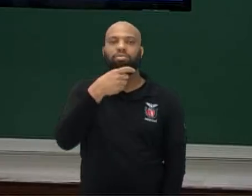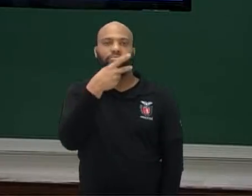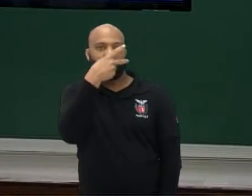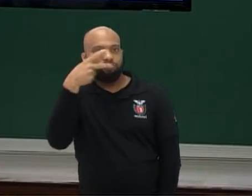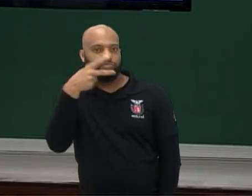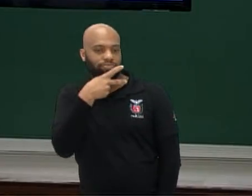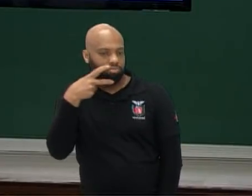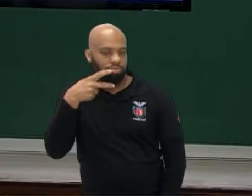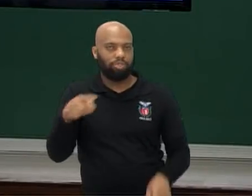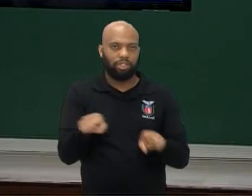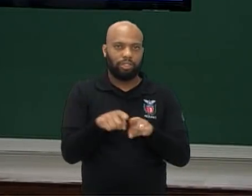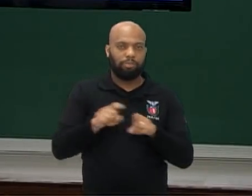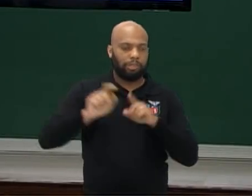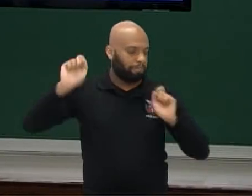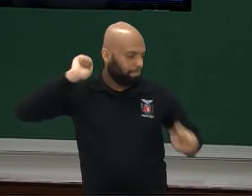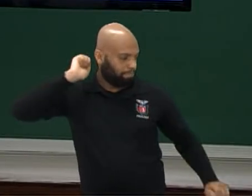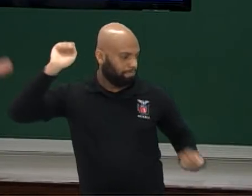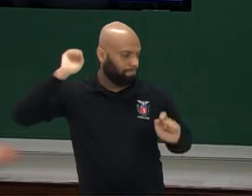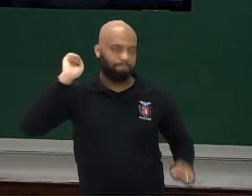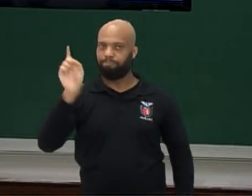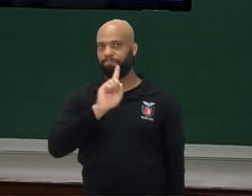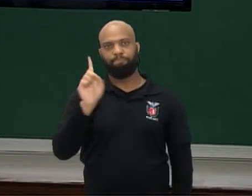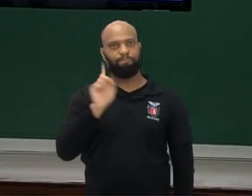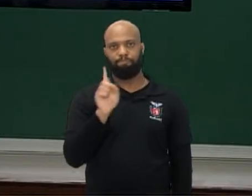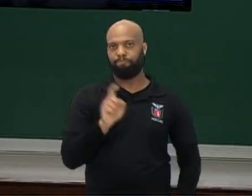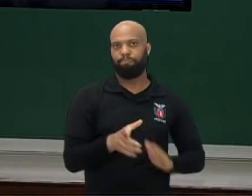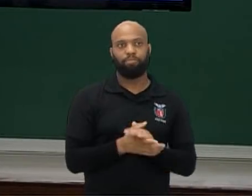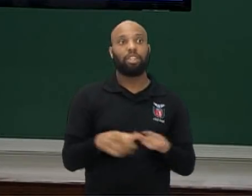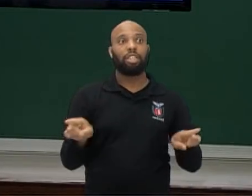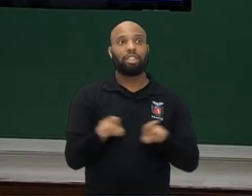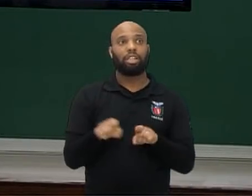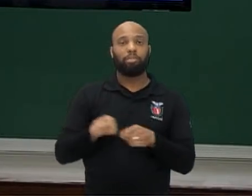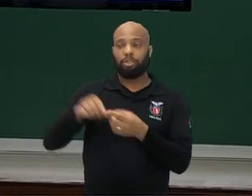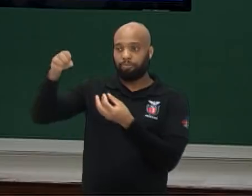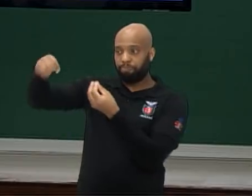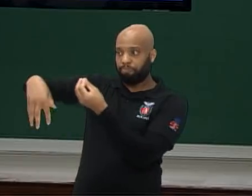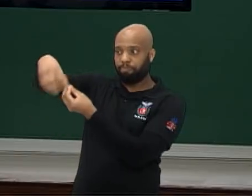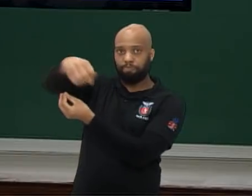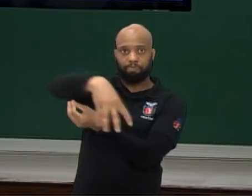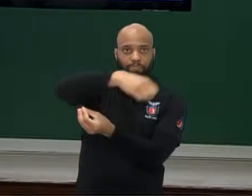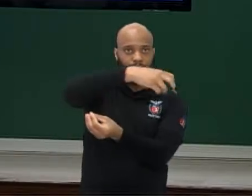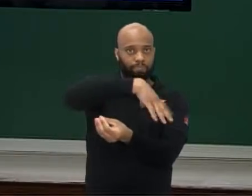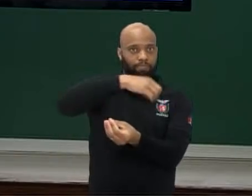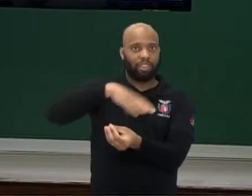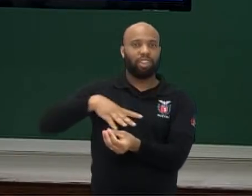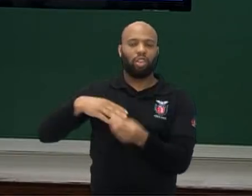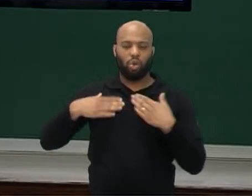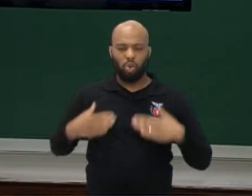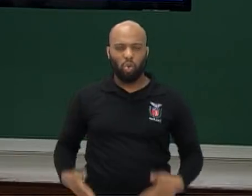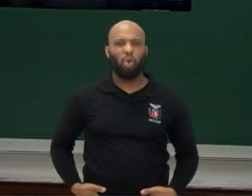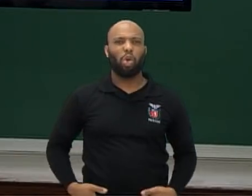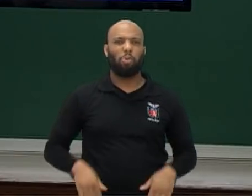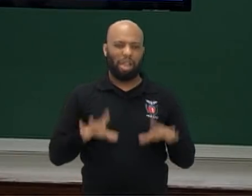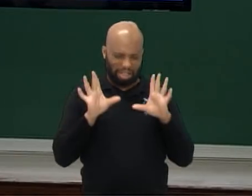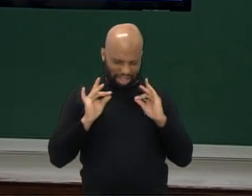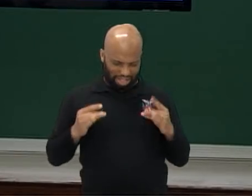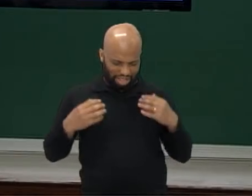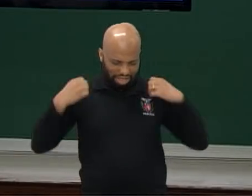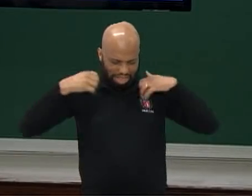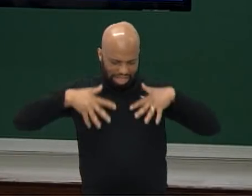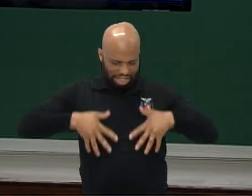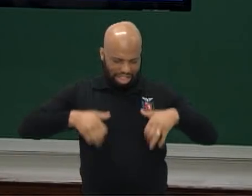banho. No caso dos fungos, você evitar ficar com o teu corpo sempre úmido, suado, com aquela